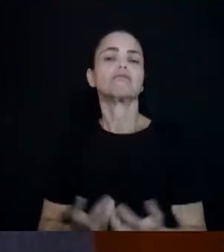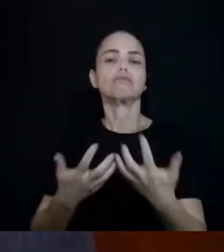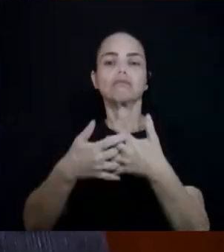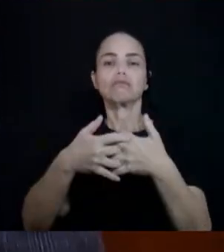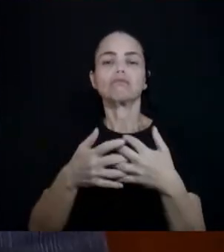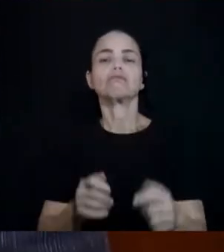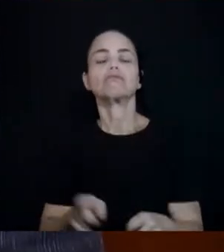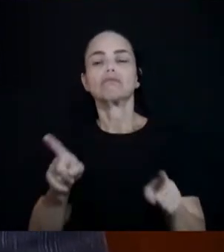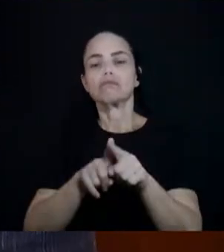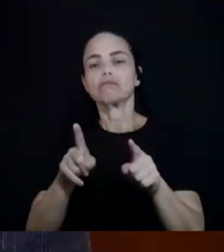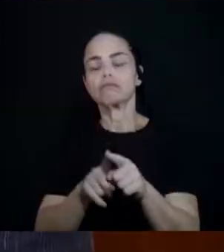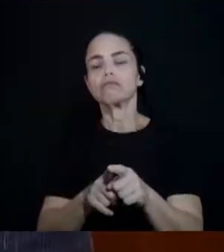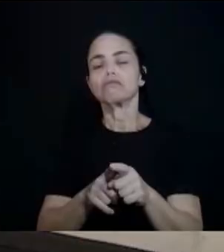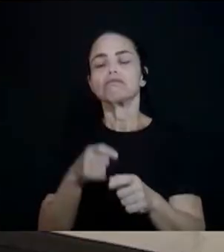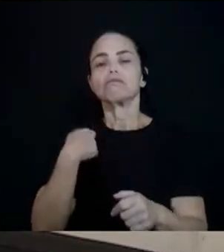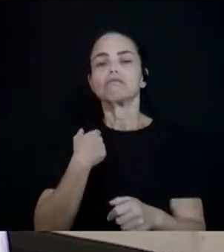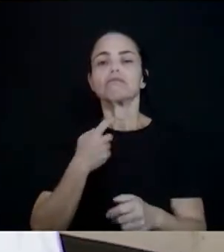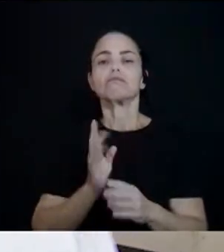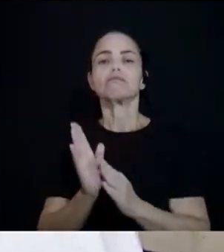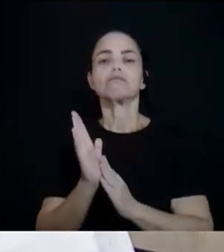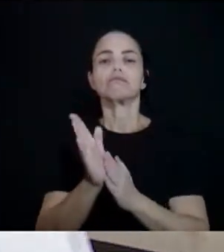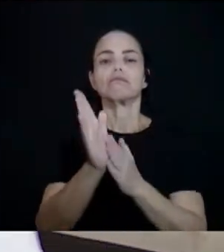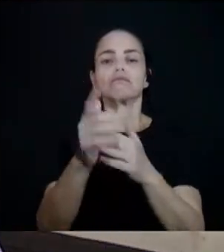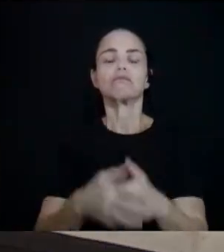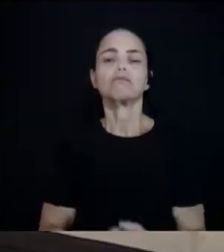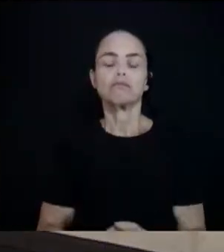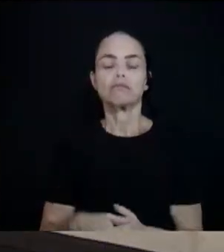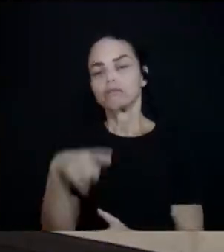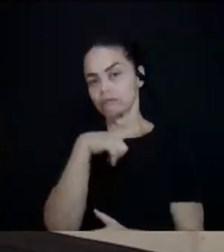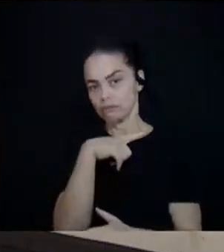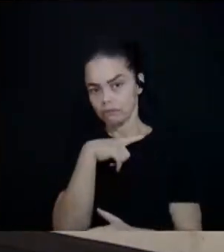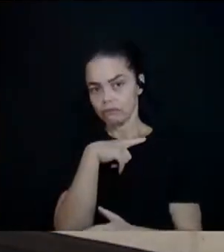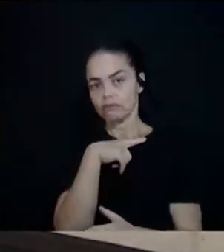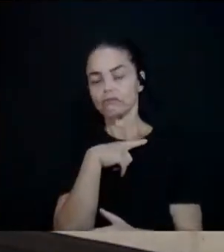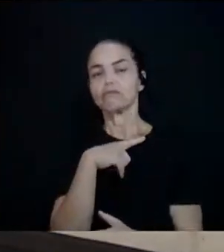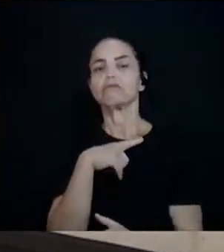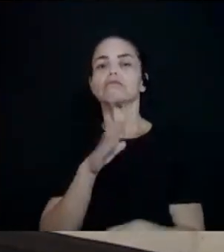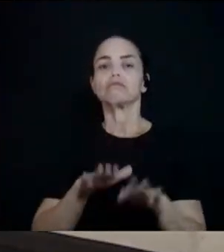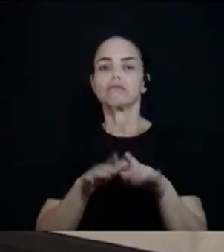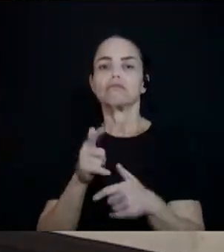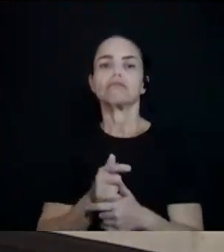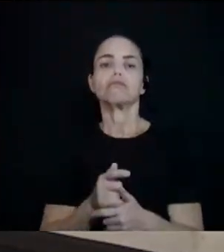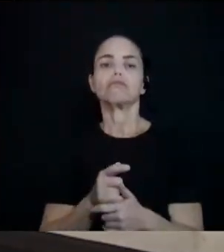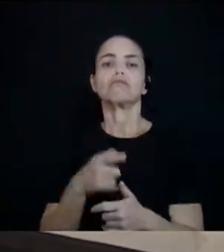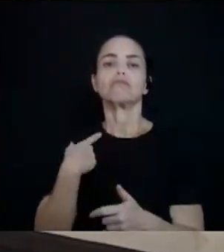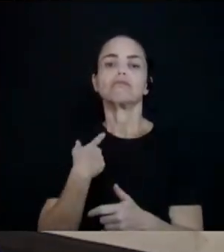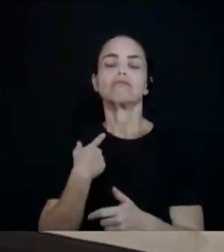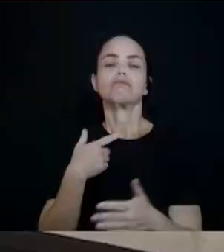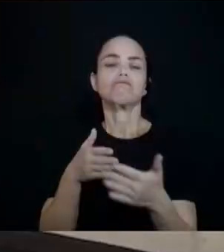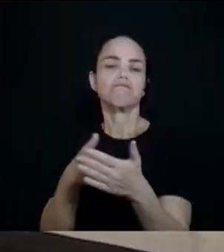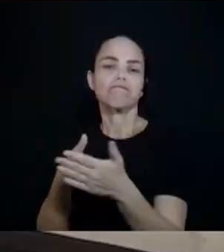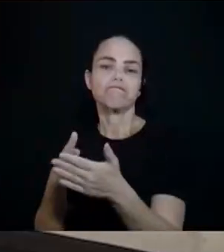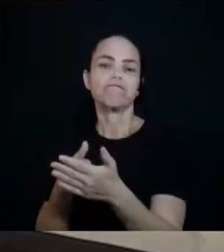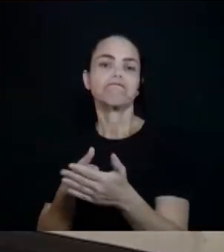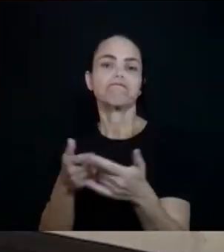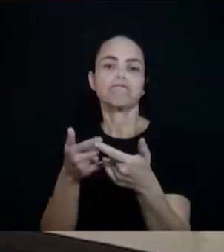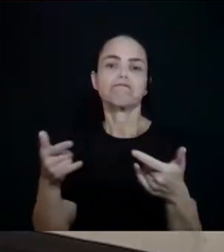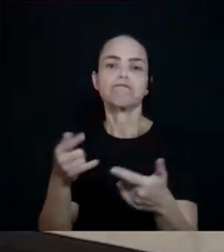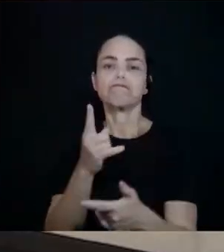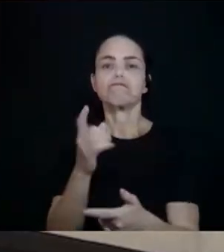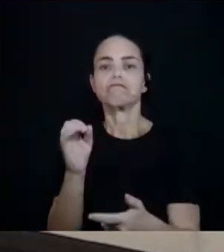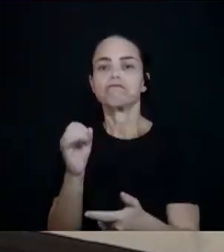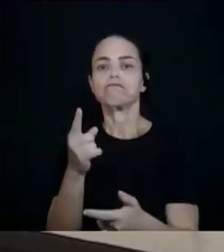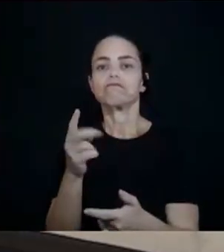a ideia é seguir mais ou menos nessa linha. A gente tem muitas vezes eventos, ingressos limitados, tem 10, 15 mil pessoas